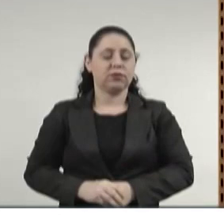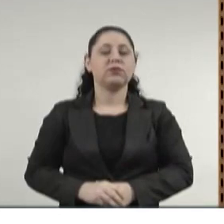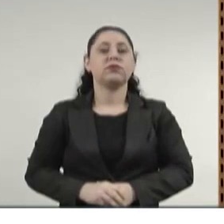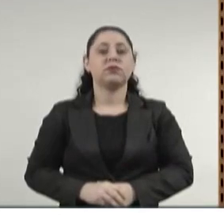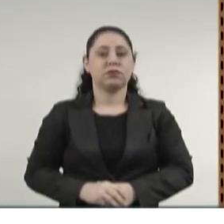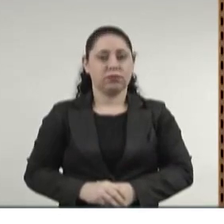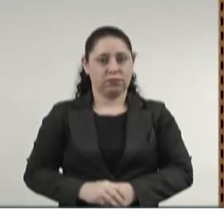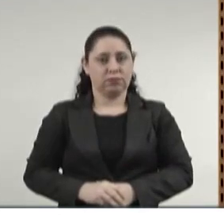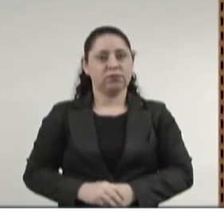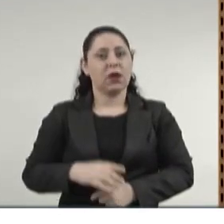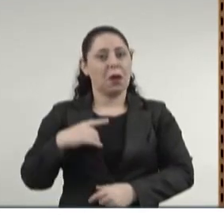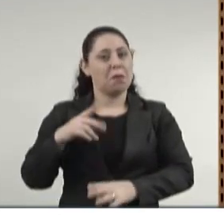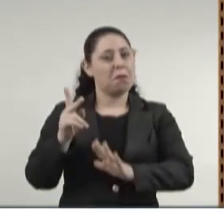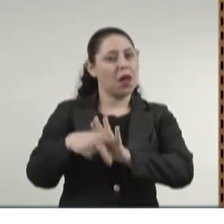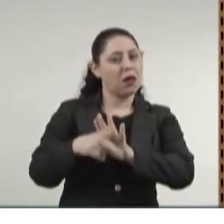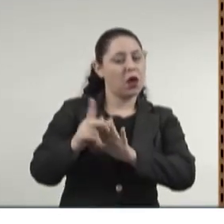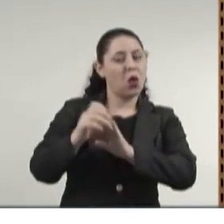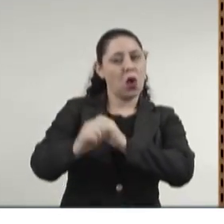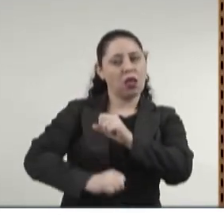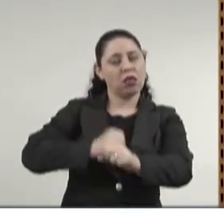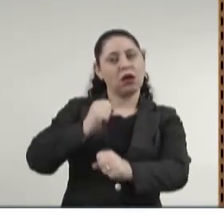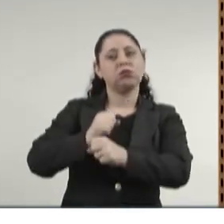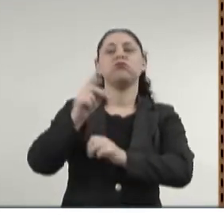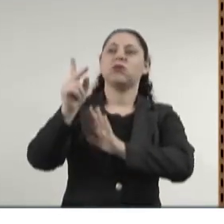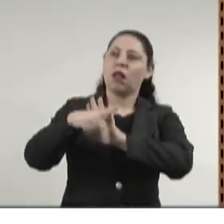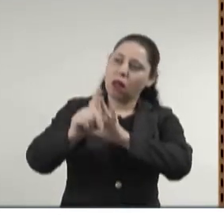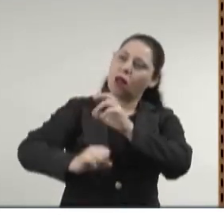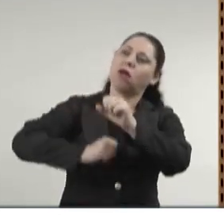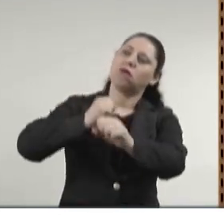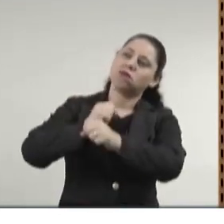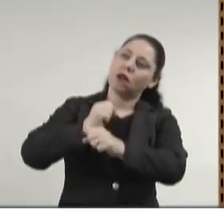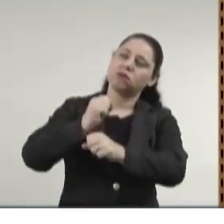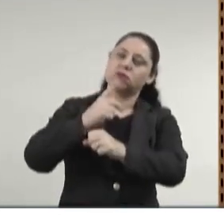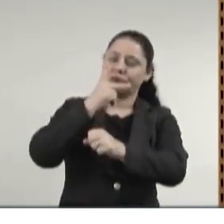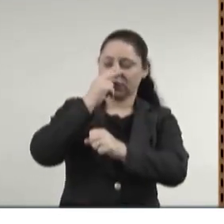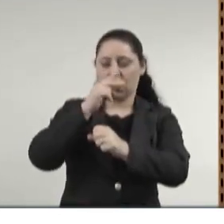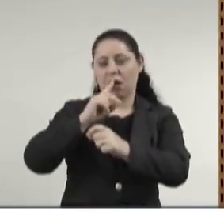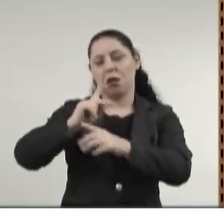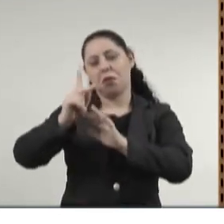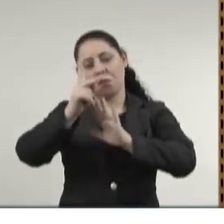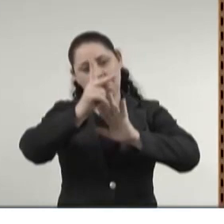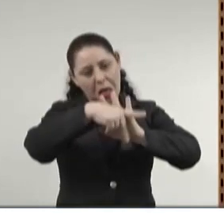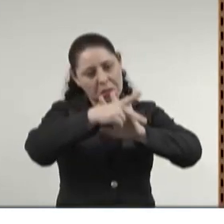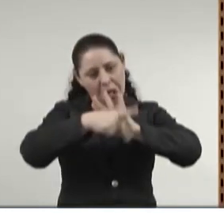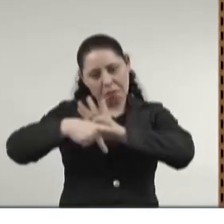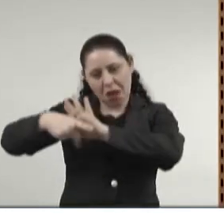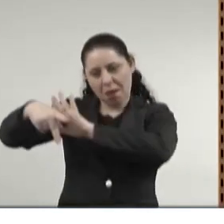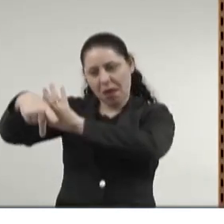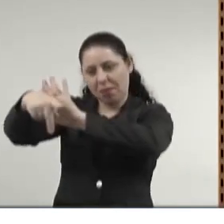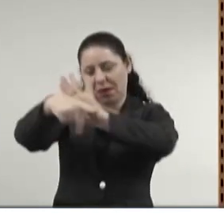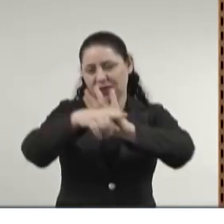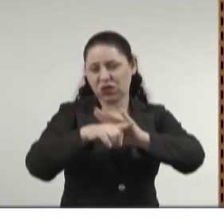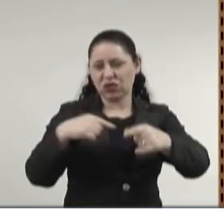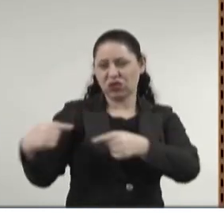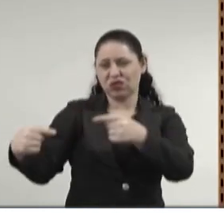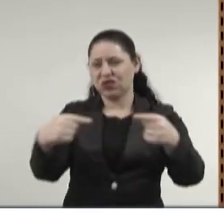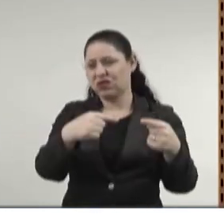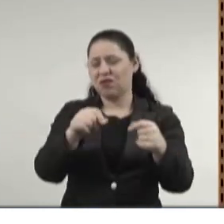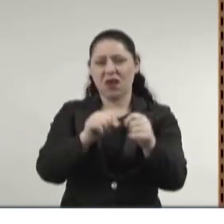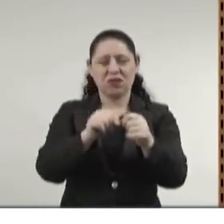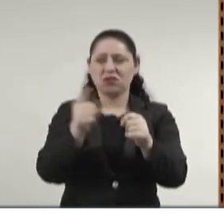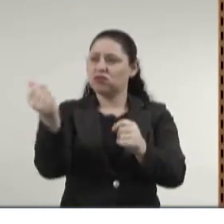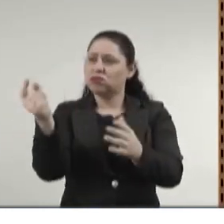planejamento, planeja o ano que vem, planeja de novo, fica um círculo planejando, discutindo, sendo que não